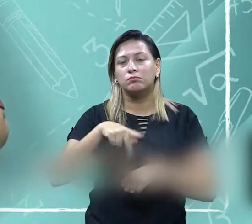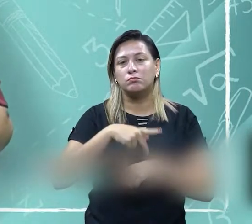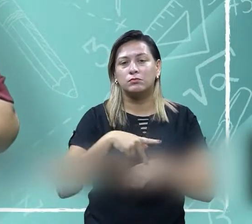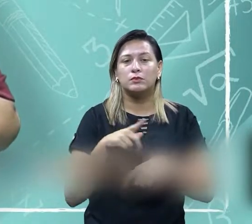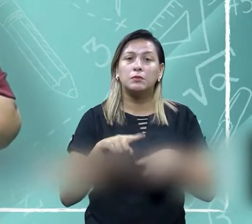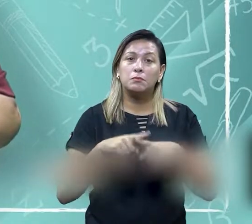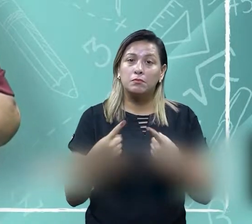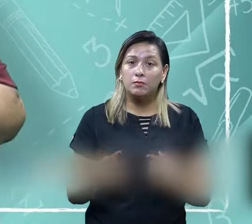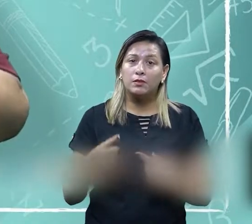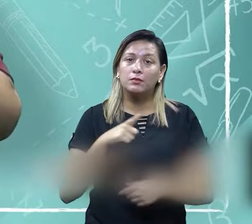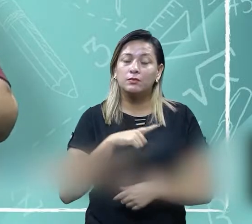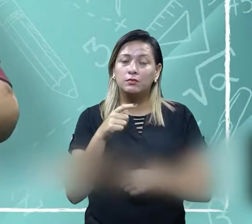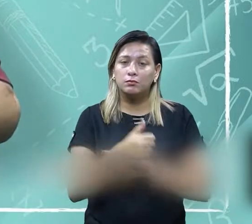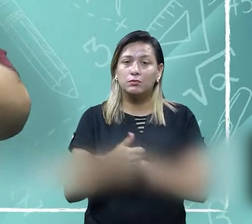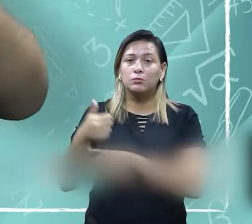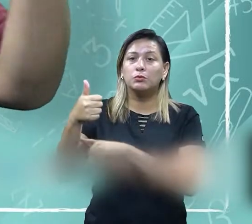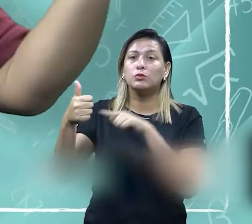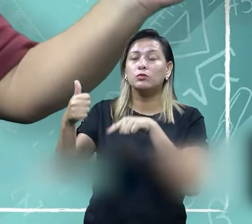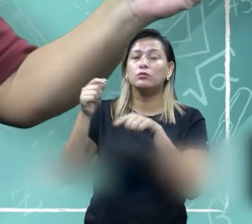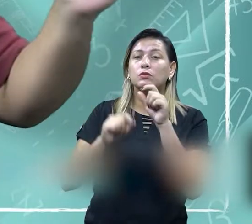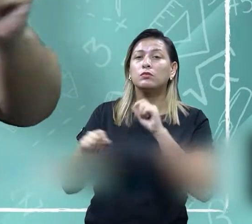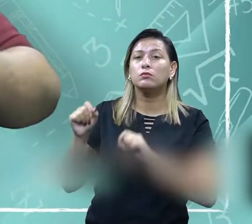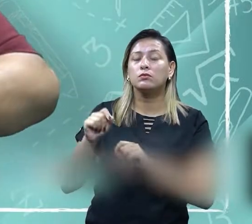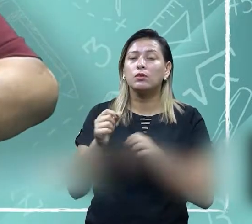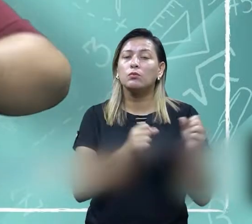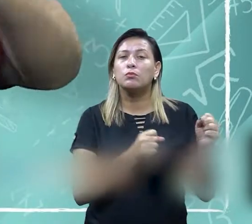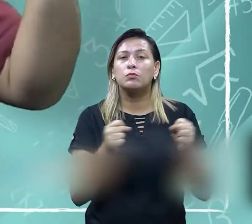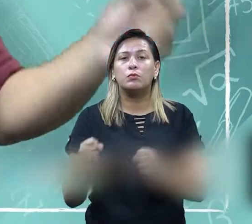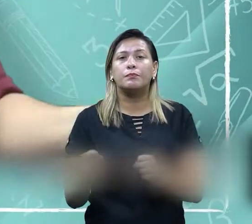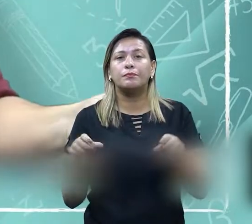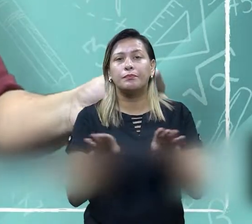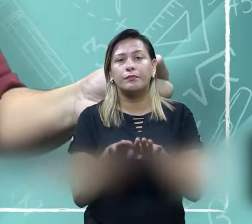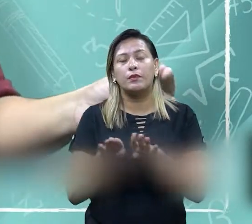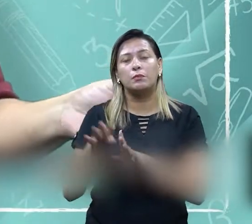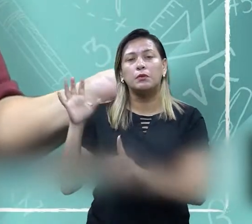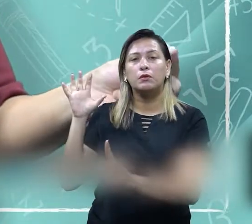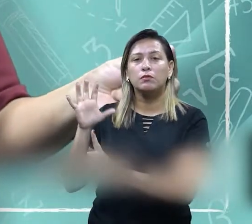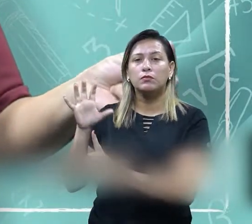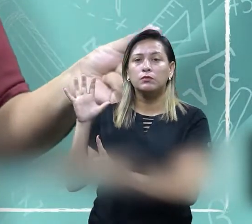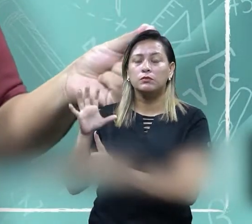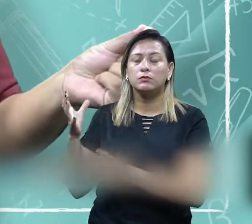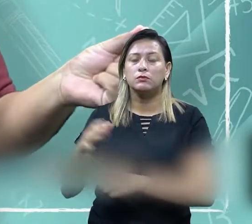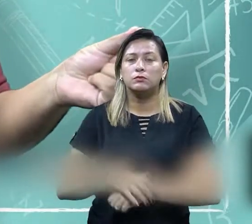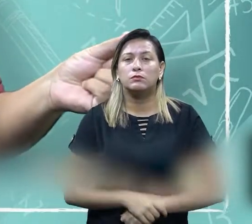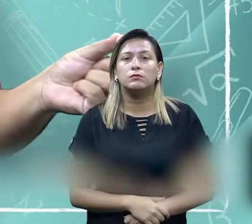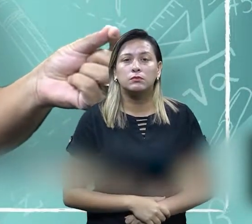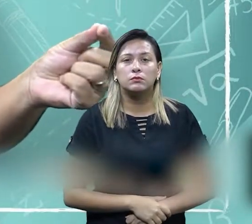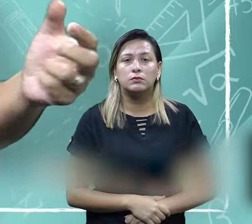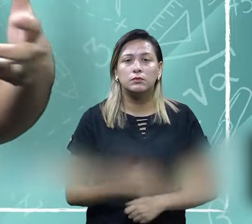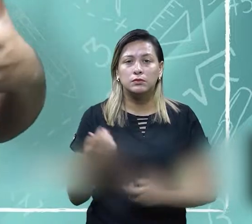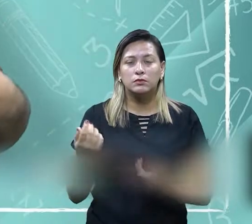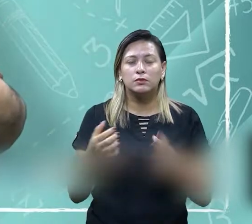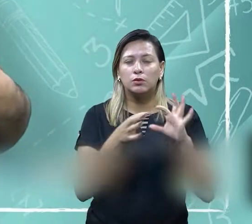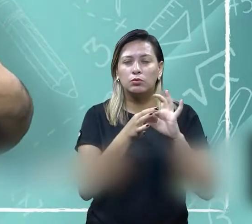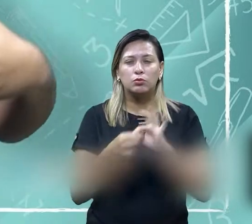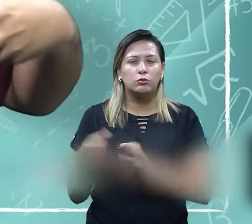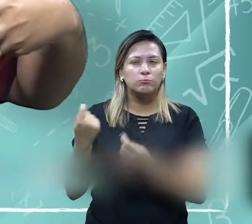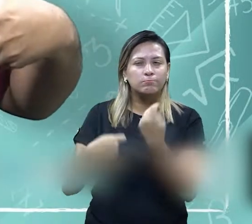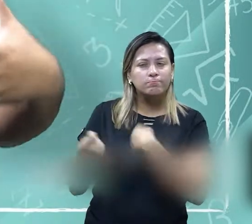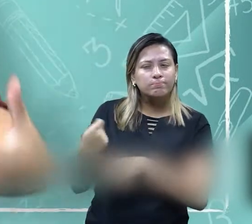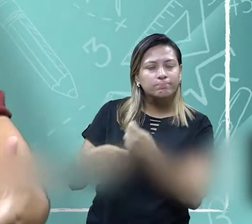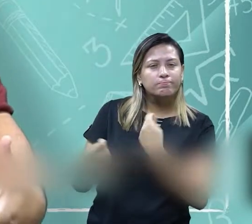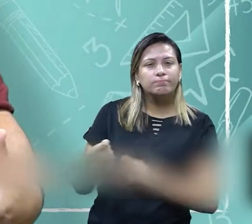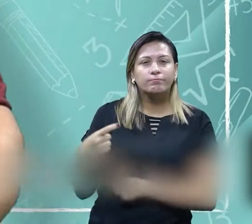bom, no caso nós temos um poder e uma influência dentro da negociação, ou seja, nós somos